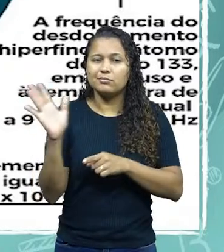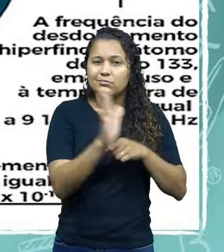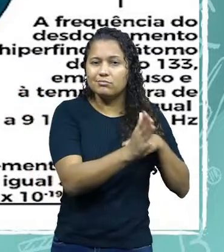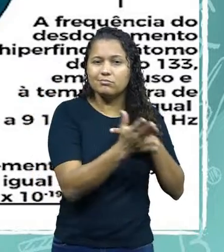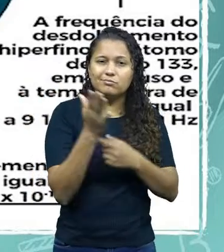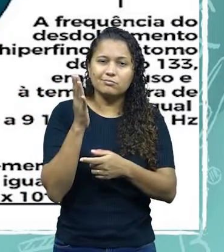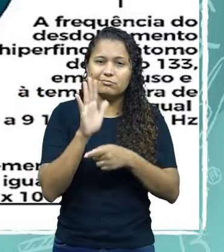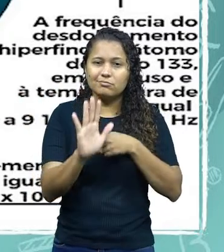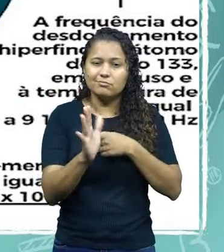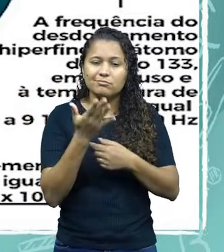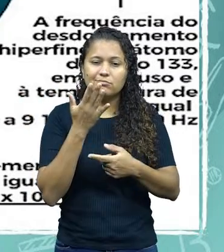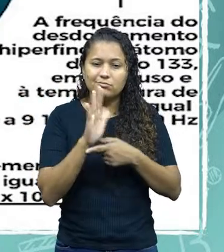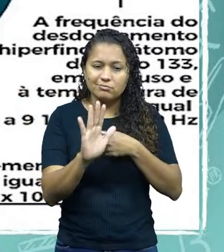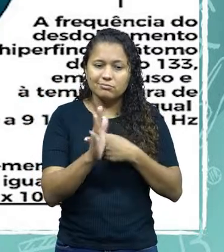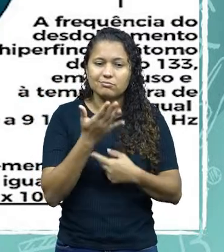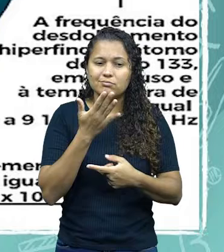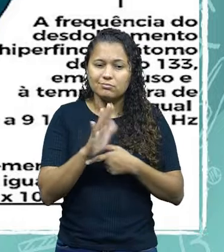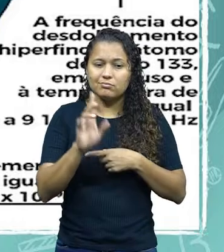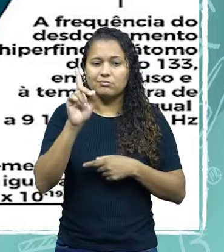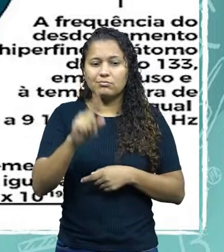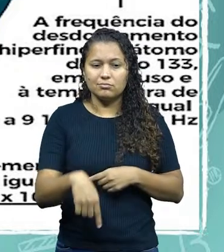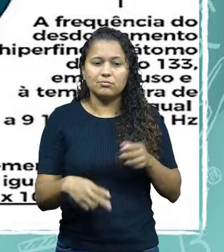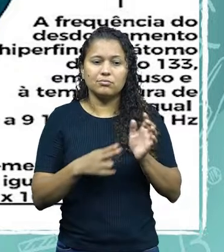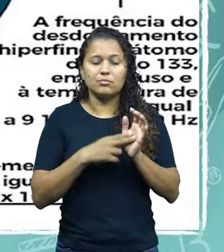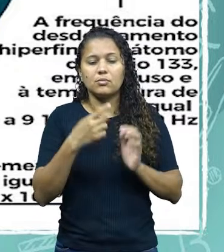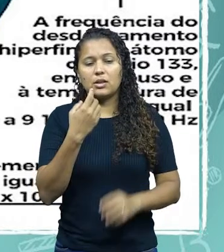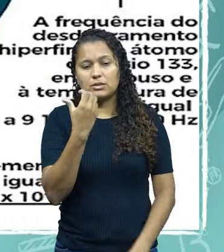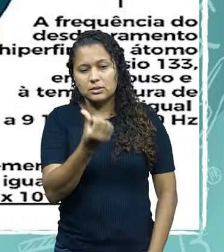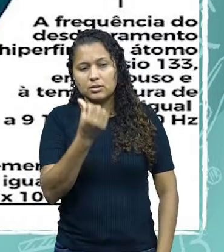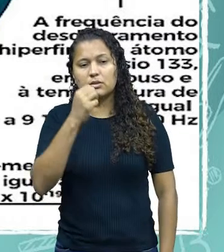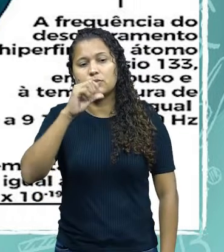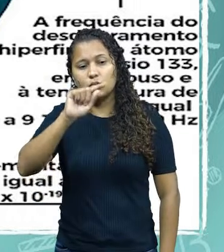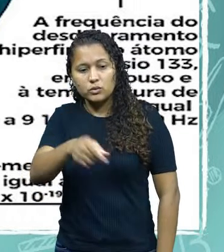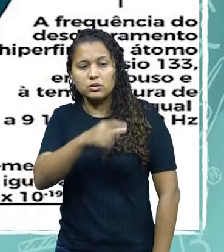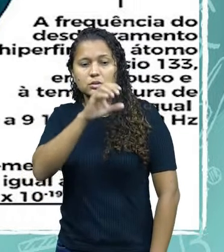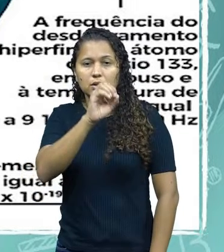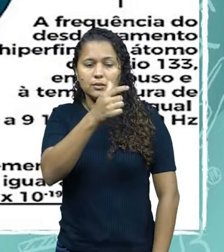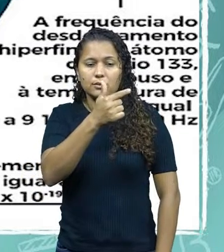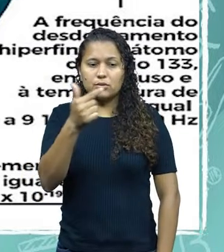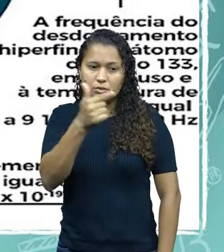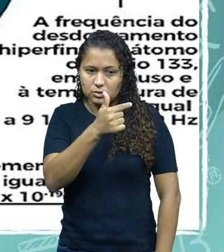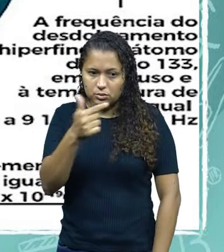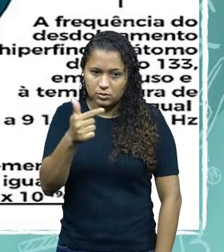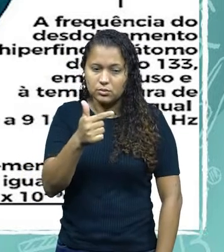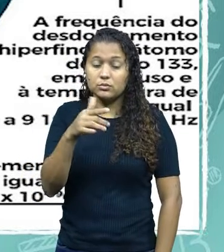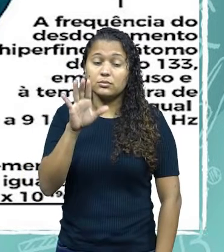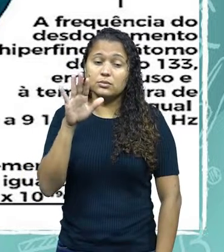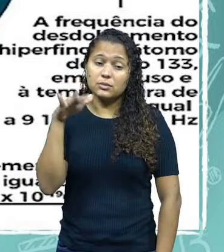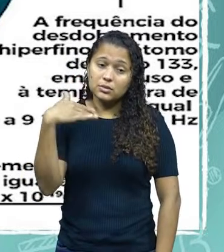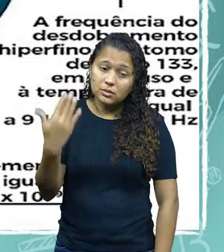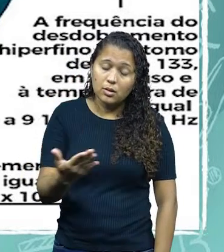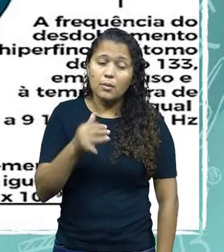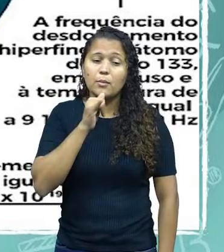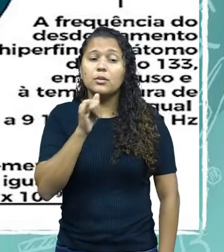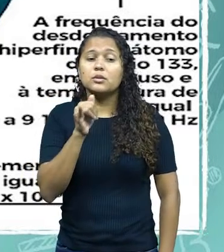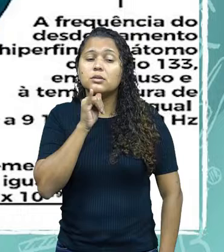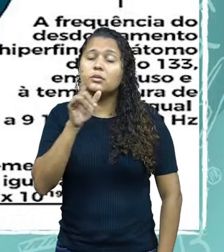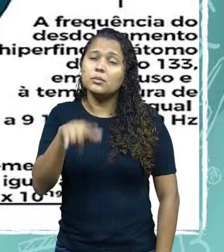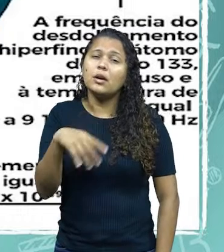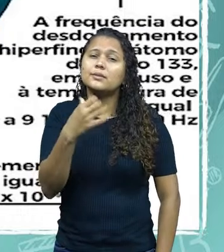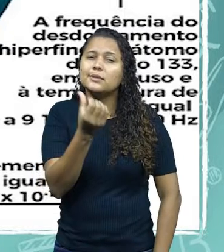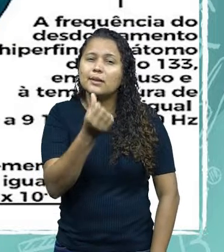No mol, nós temos a constante de Avogadro, que é igual a 6,022, né? E quando eu falo que ele